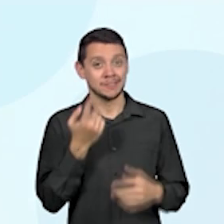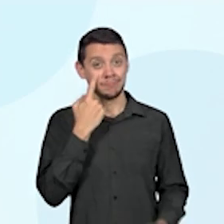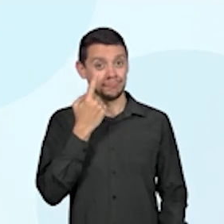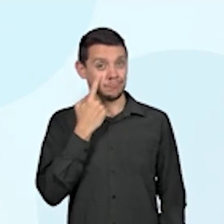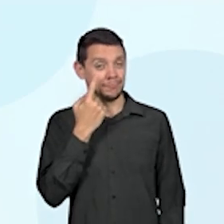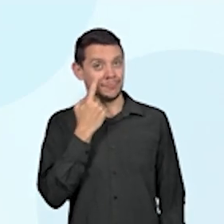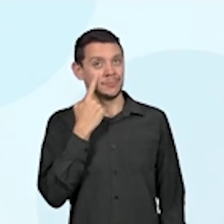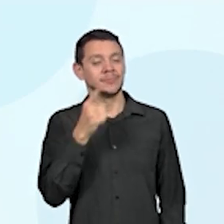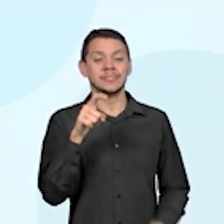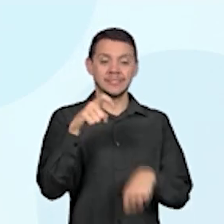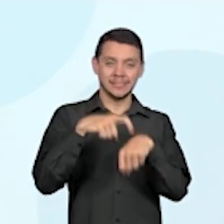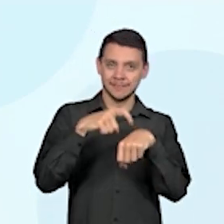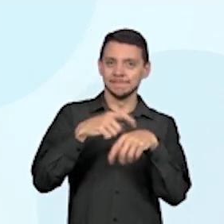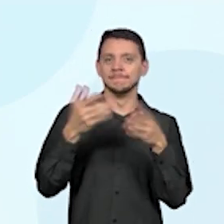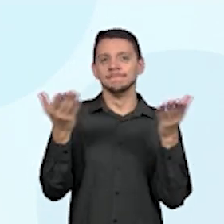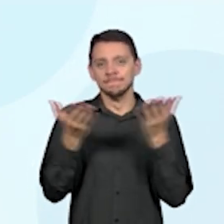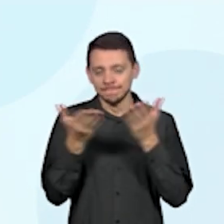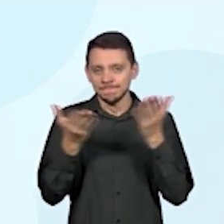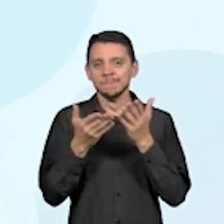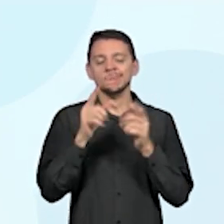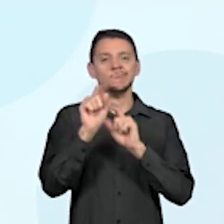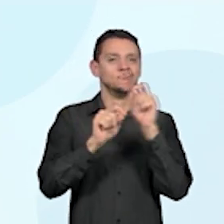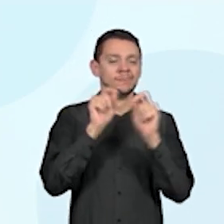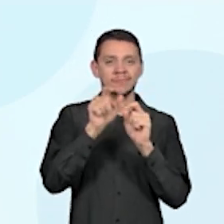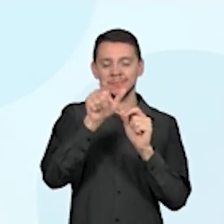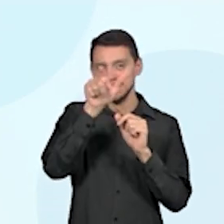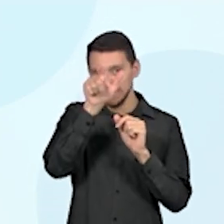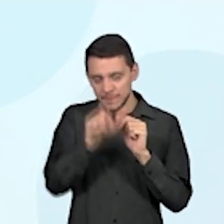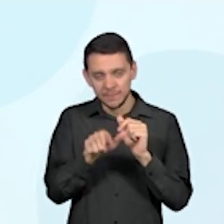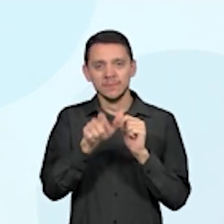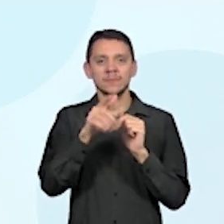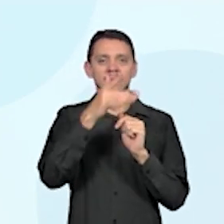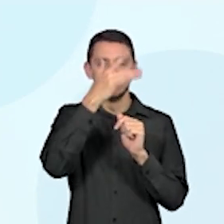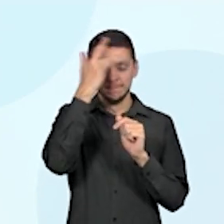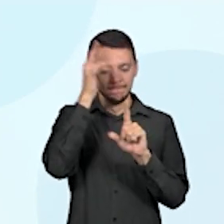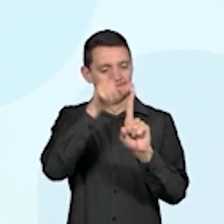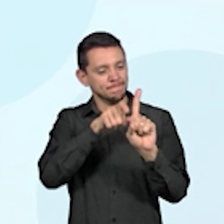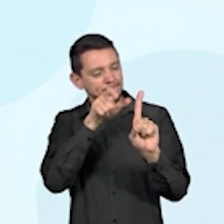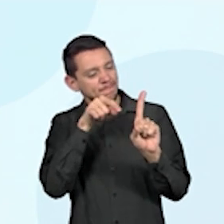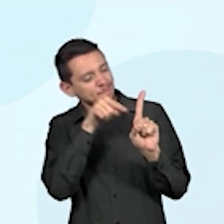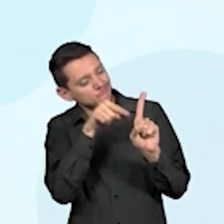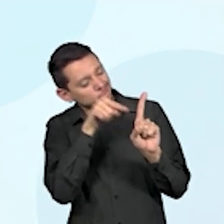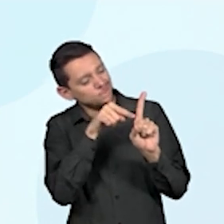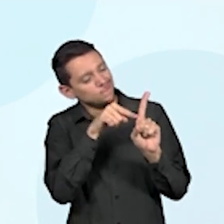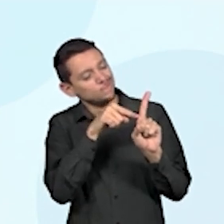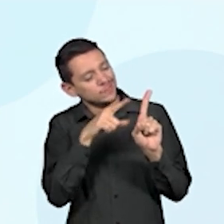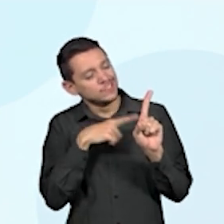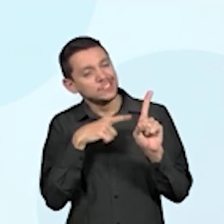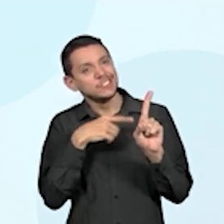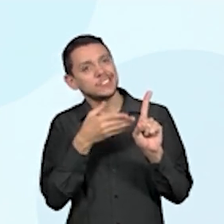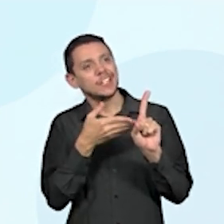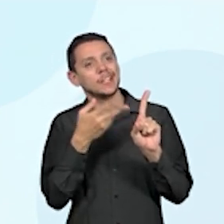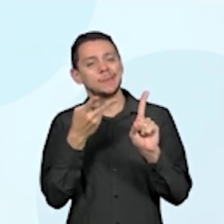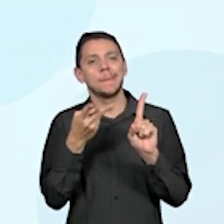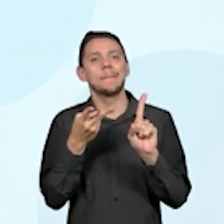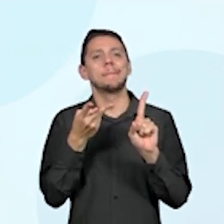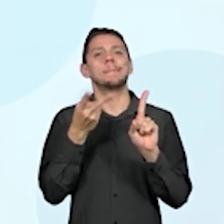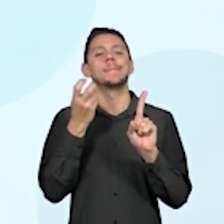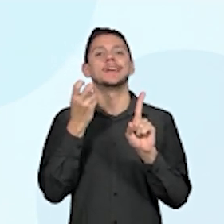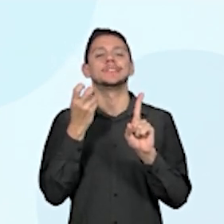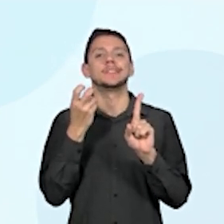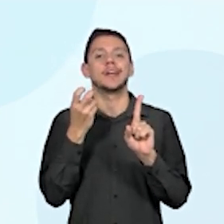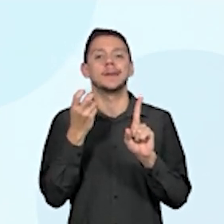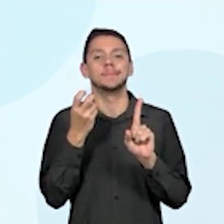Então, nesse momento, o personagem percebe, o segundo, percebe